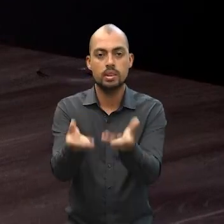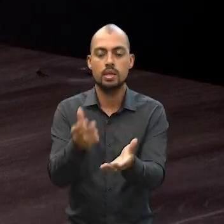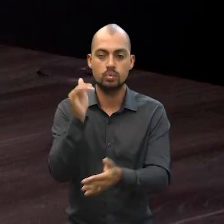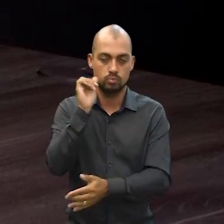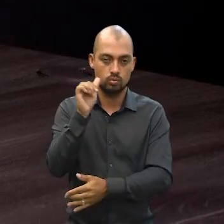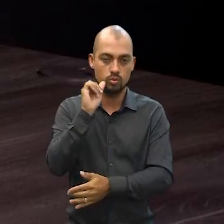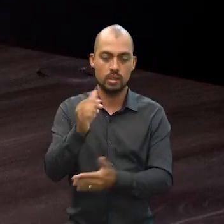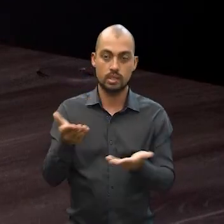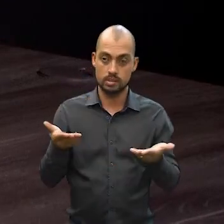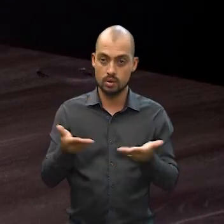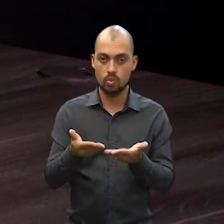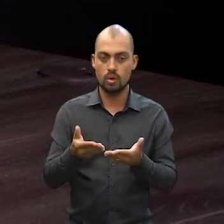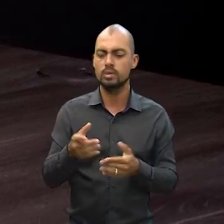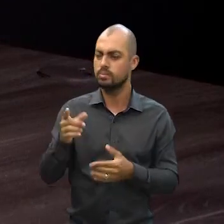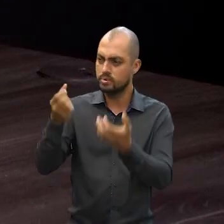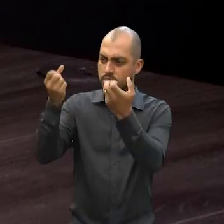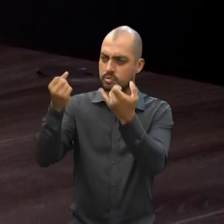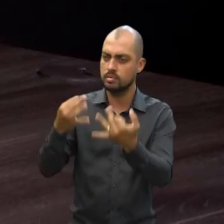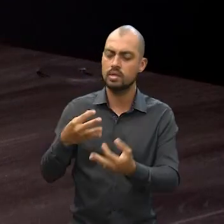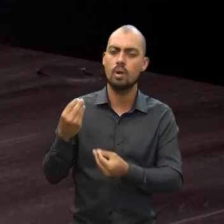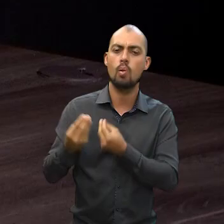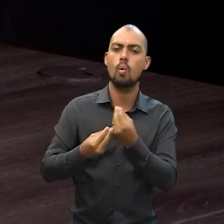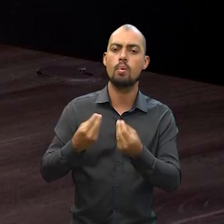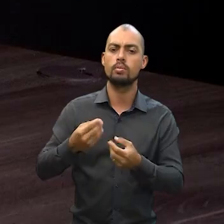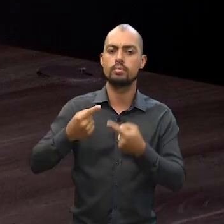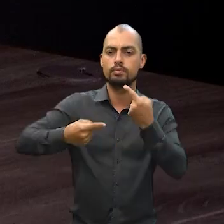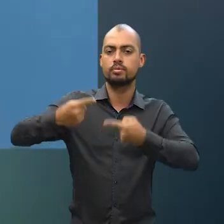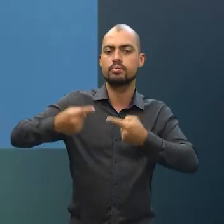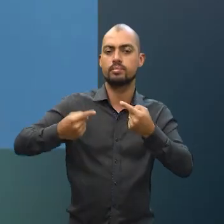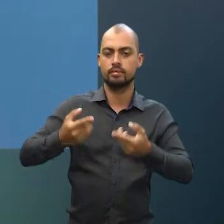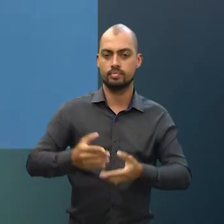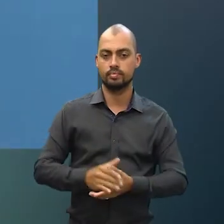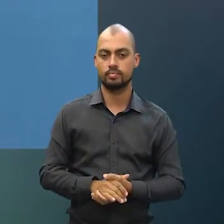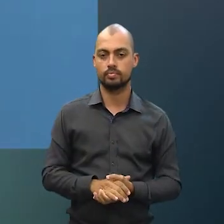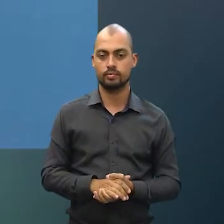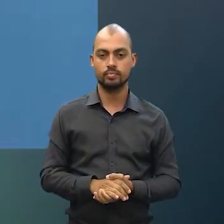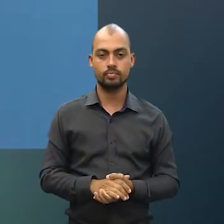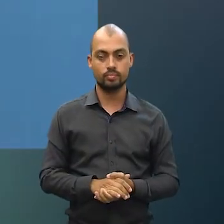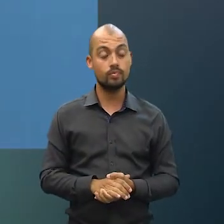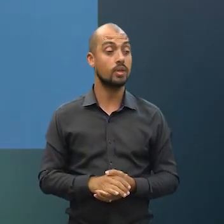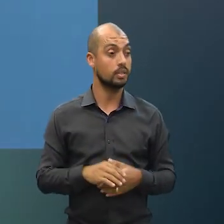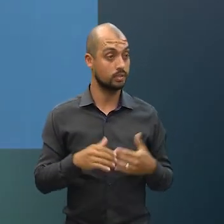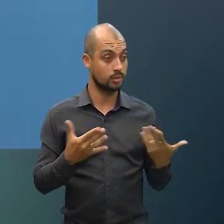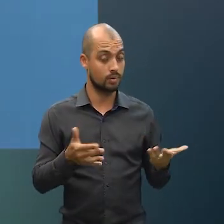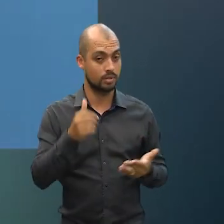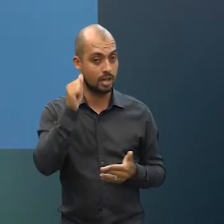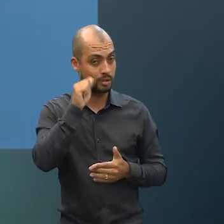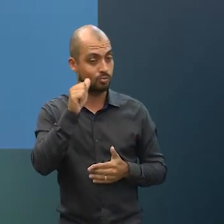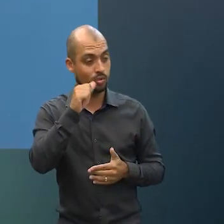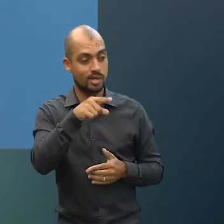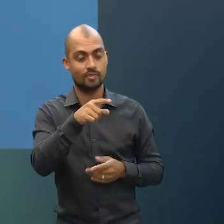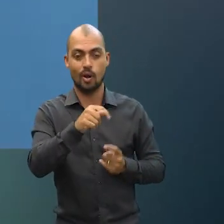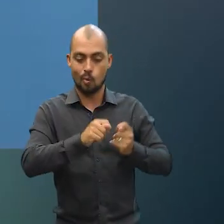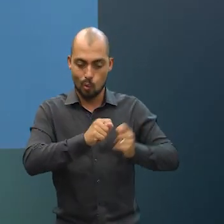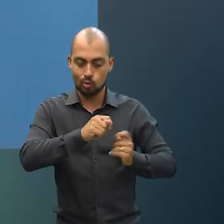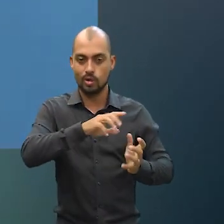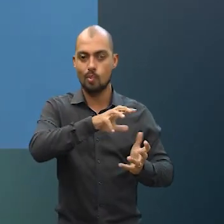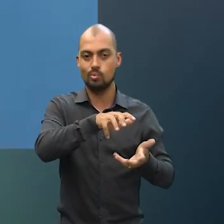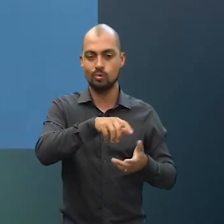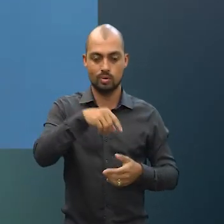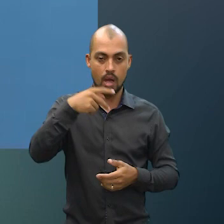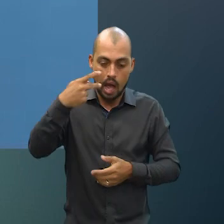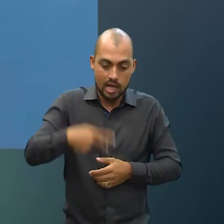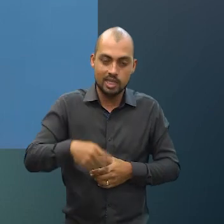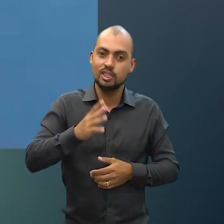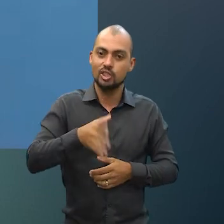período de pandemia. Eu queria que você falasse um pouquinho dessa política. É bastante comum dizer que as mulheres vão dominar o mundo, né? Aqui elas já